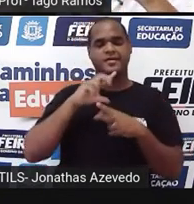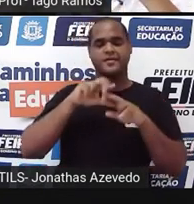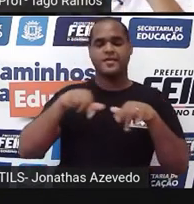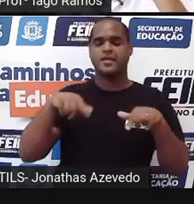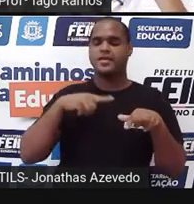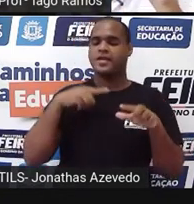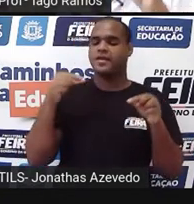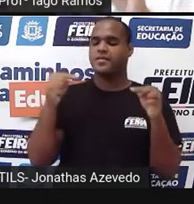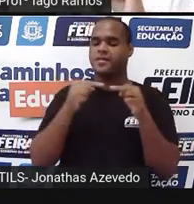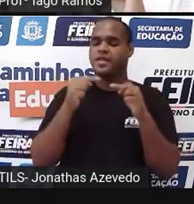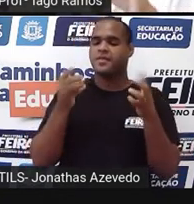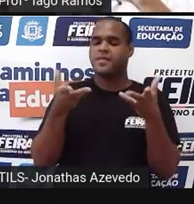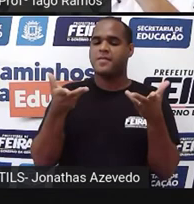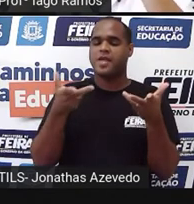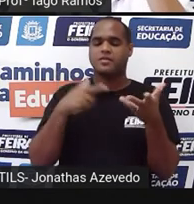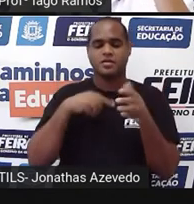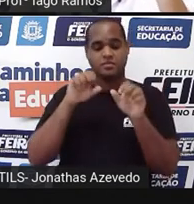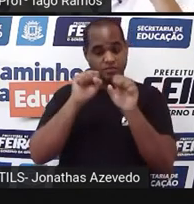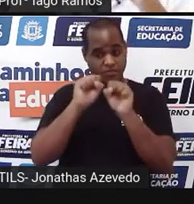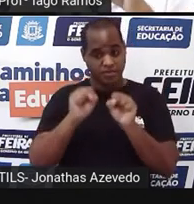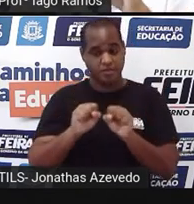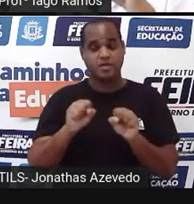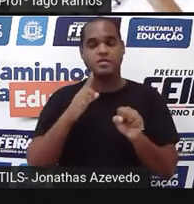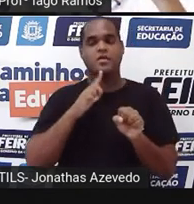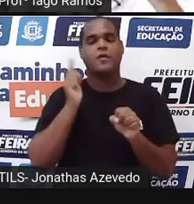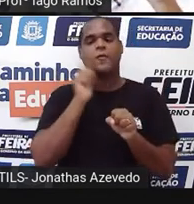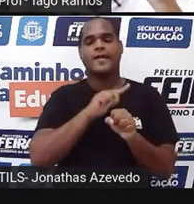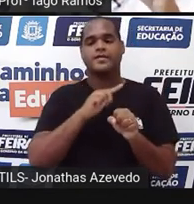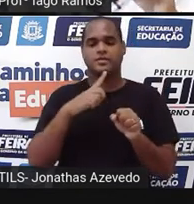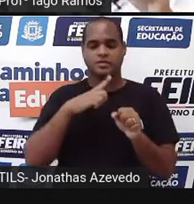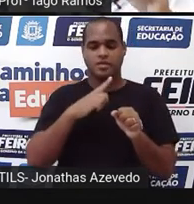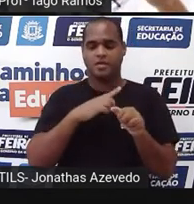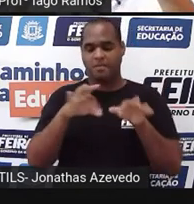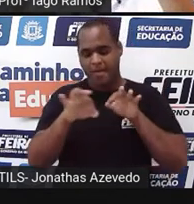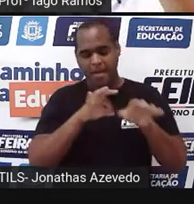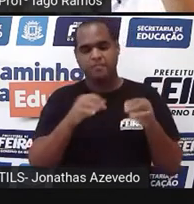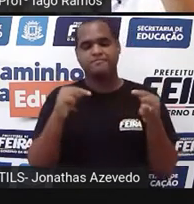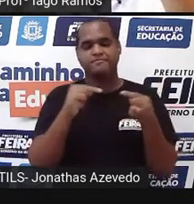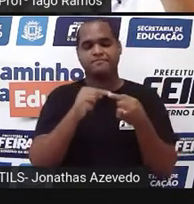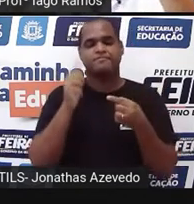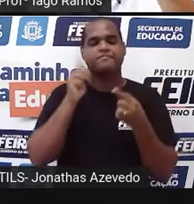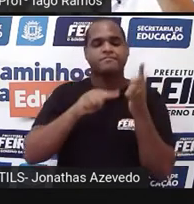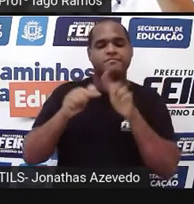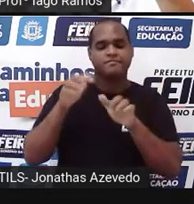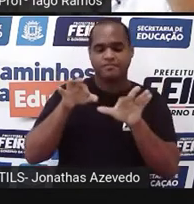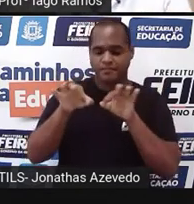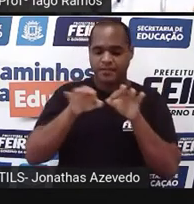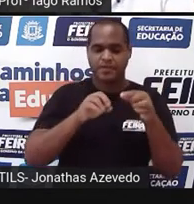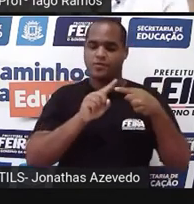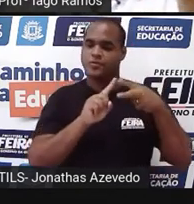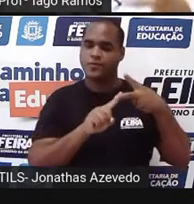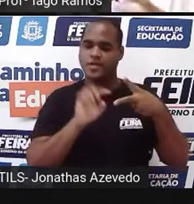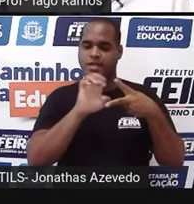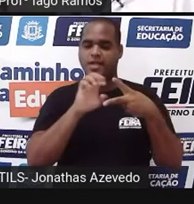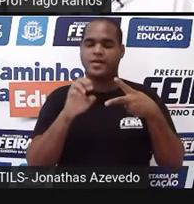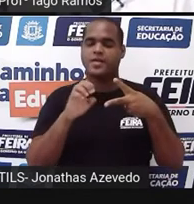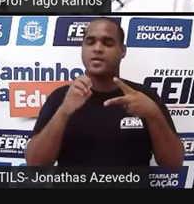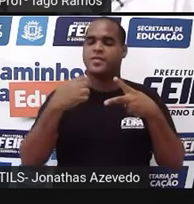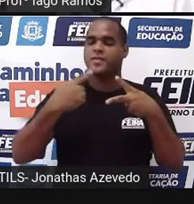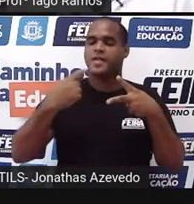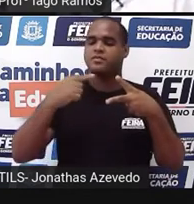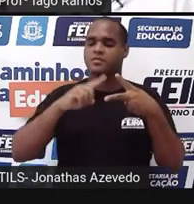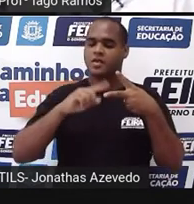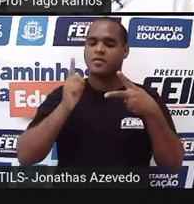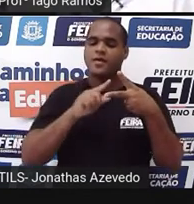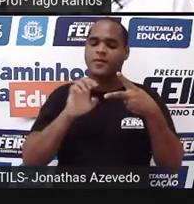a gente monta um sistema um sistema é a forma de resolver essas duas equações ao